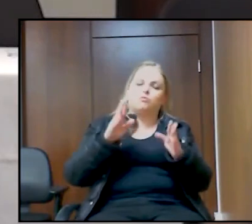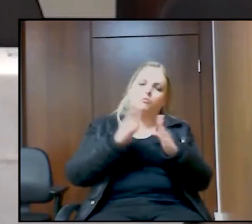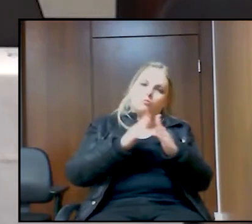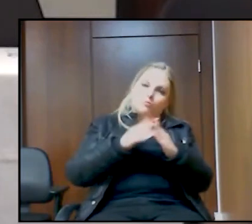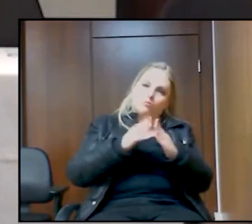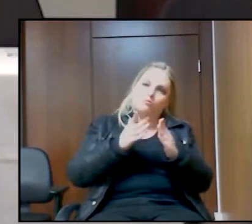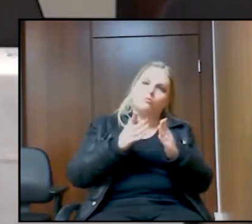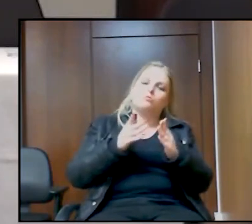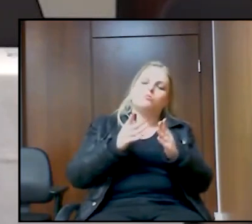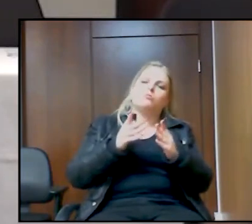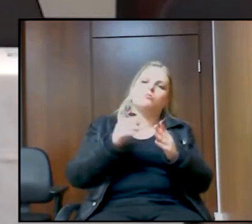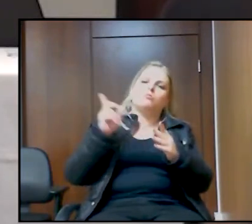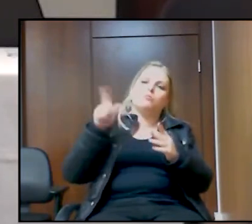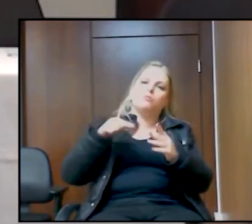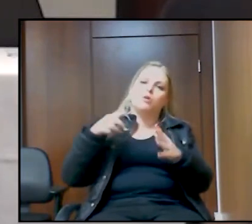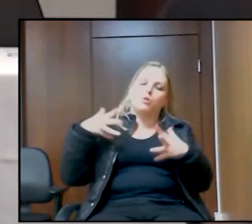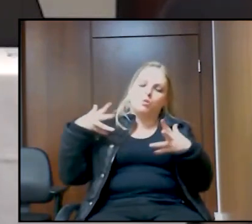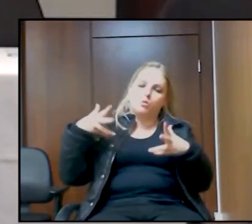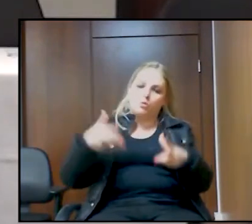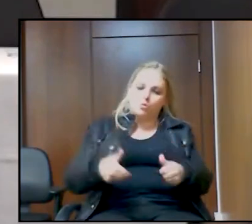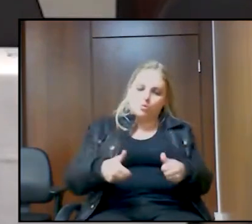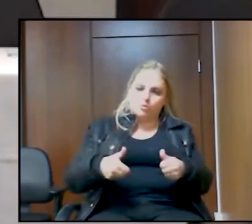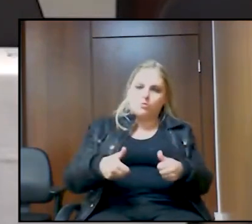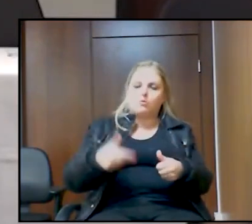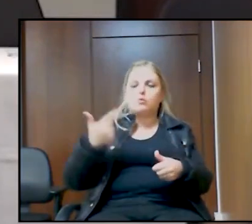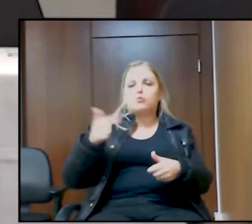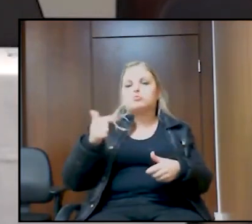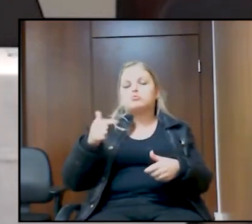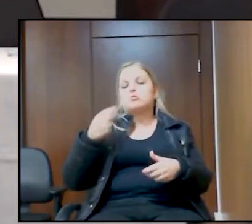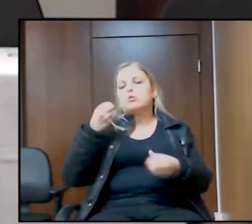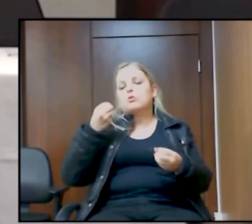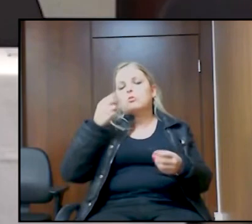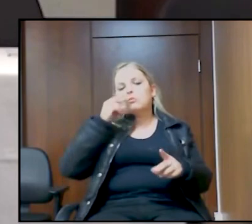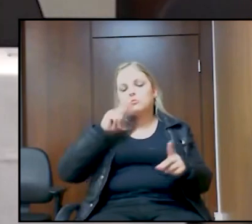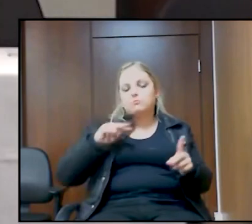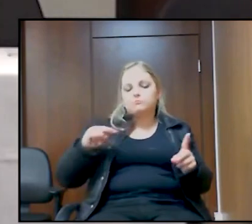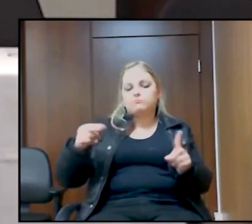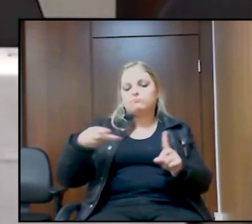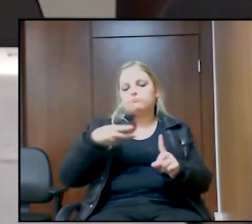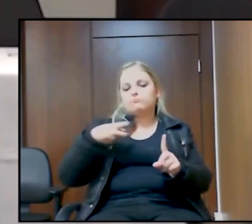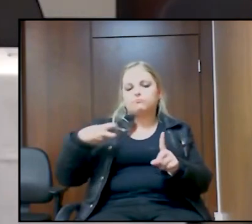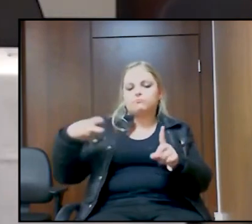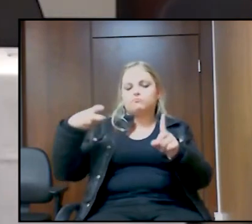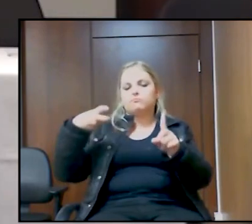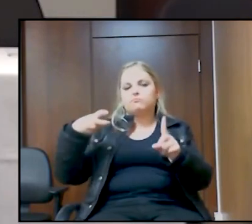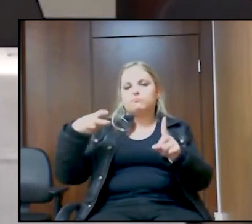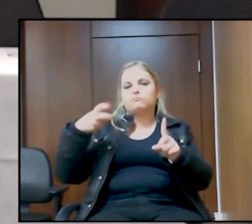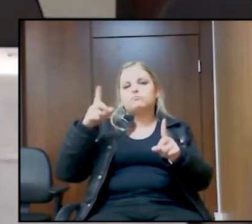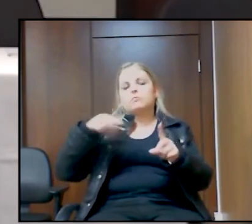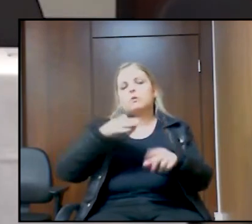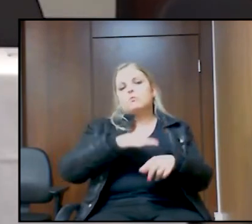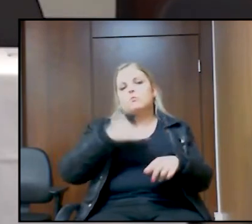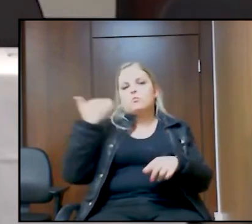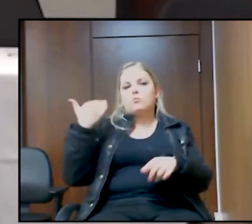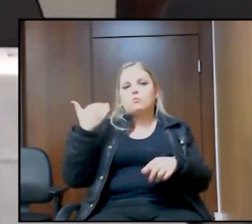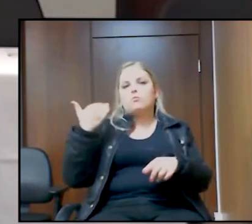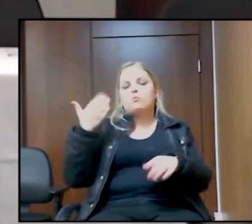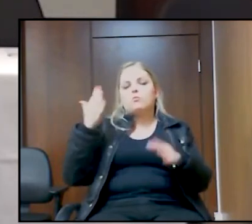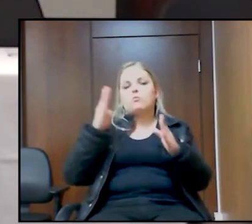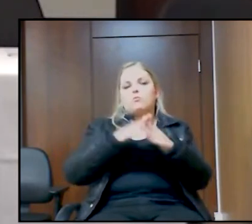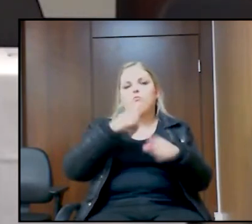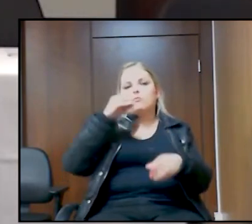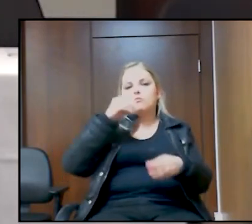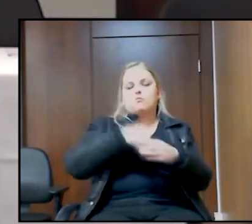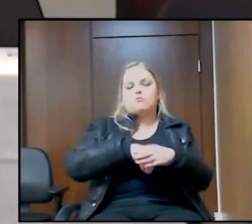em instituições totais e que não tem perspectiva de vida a não ser morrer dentro